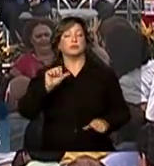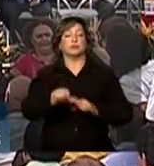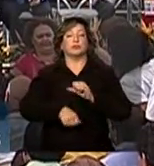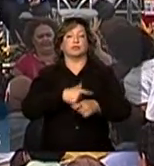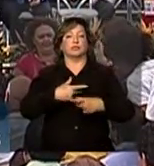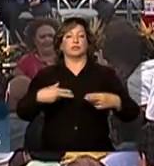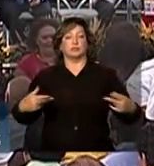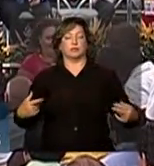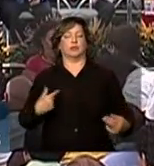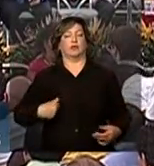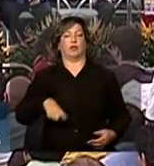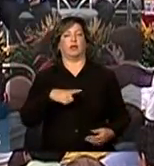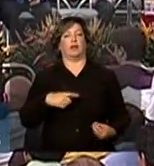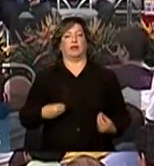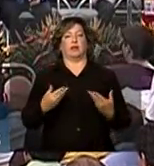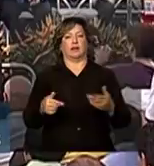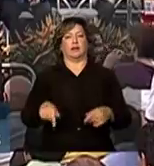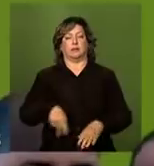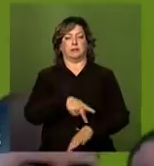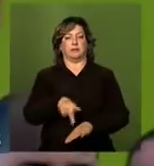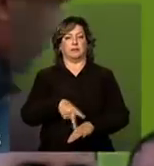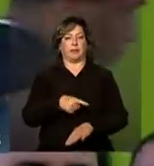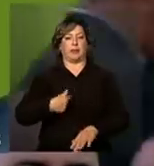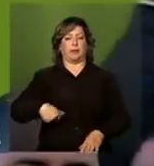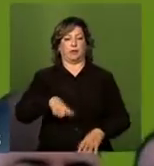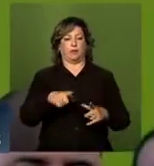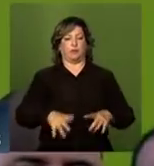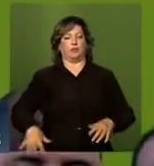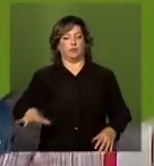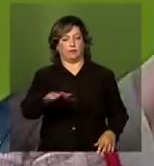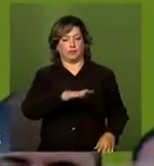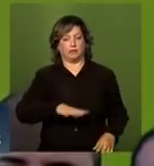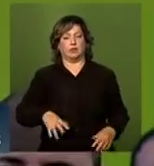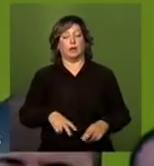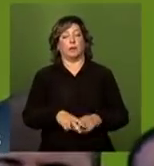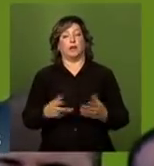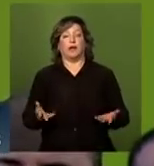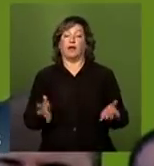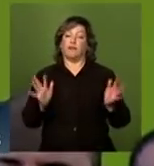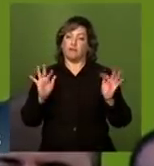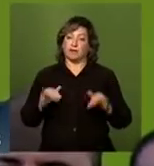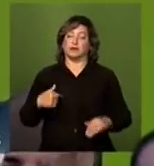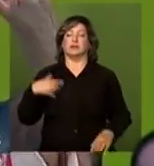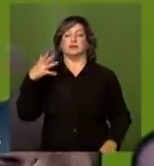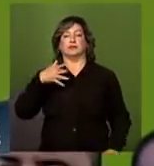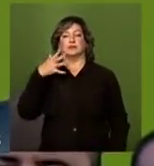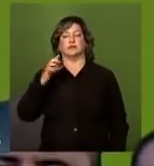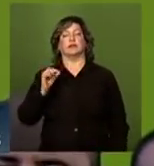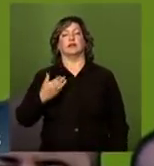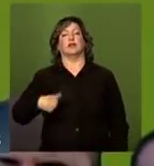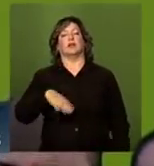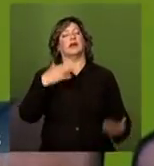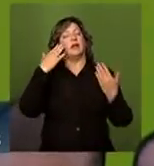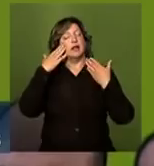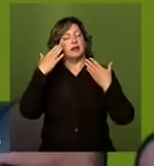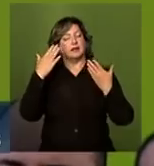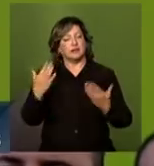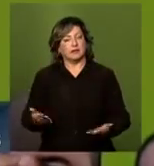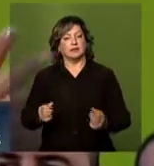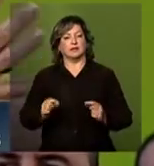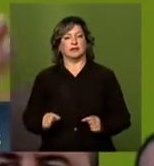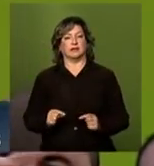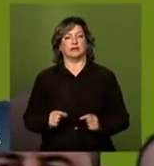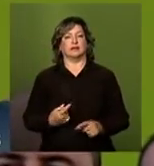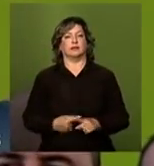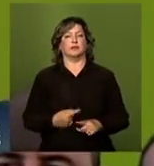transformação que estão passando o nosso país e a nossa região e por fim presidenta Dilma o nosso agradecimento